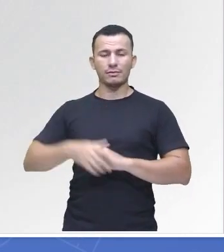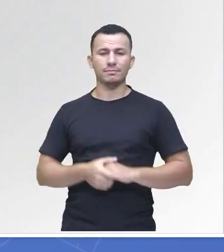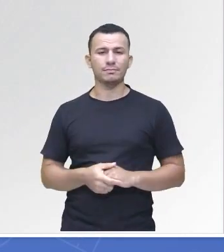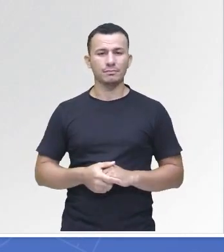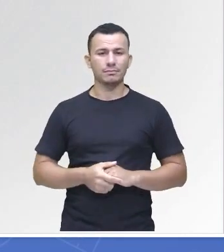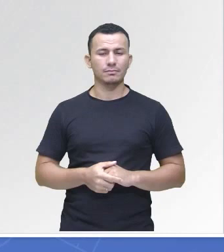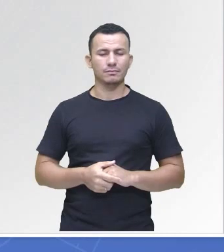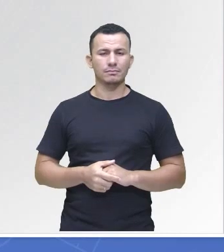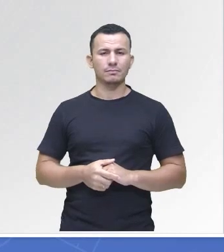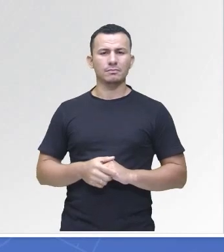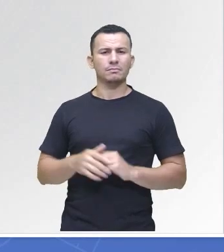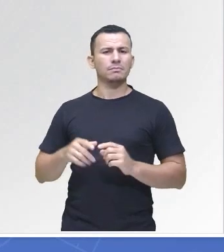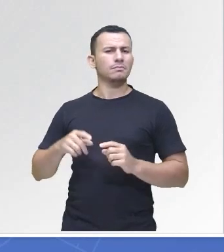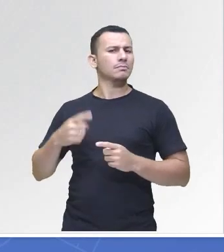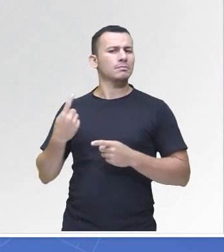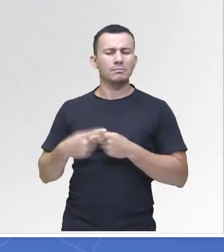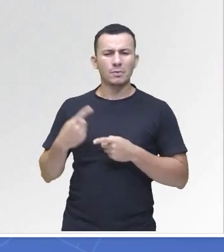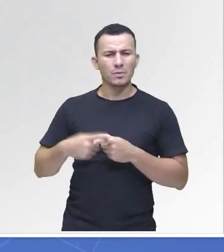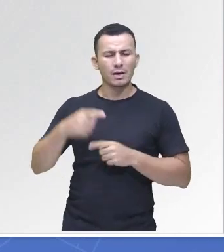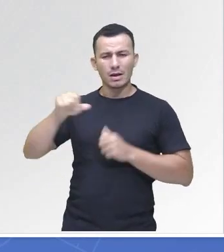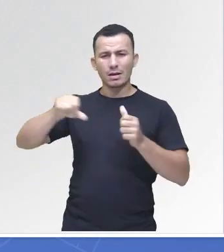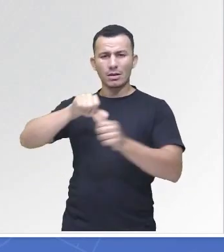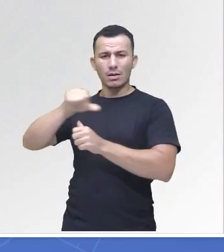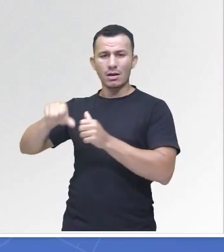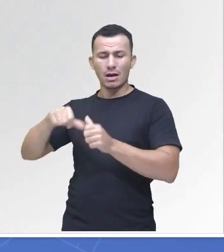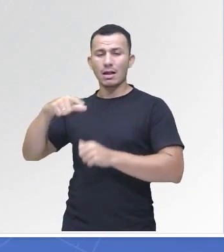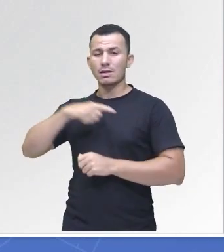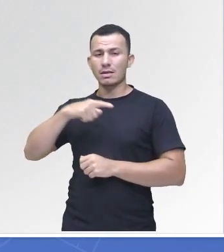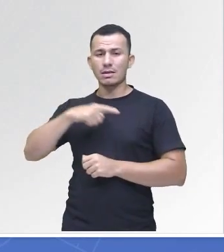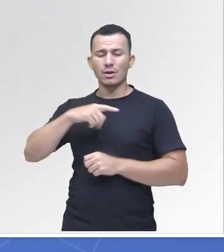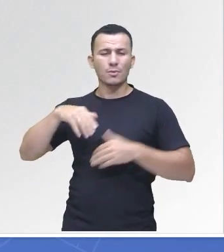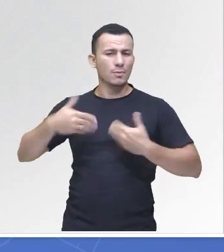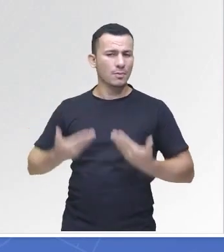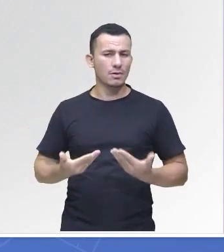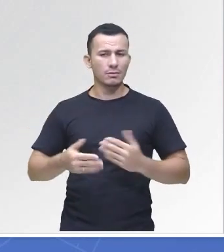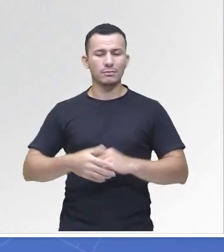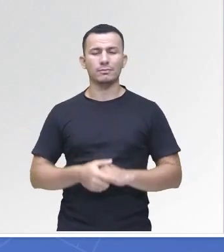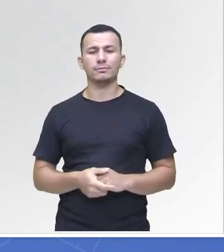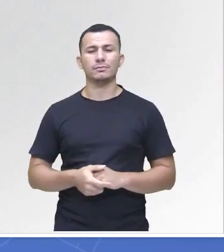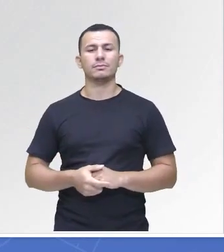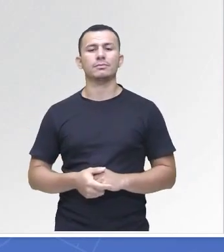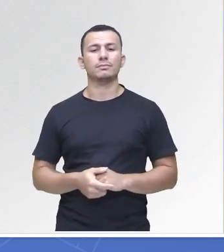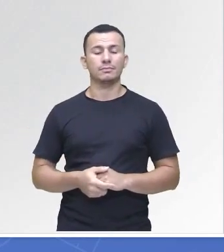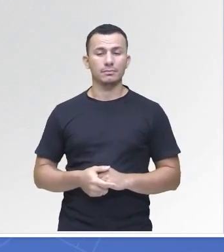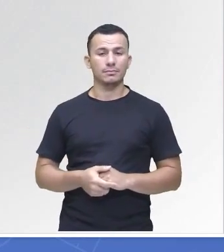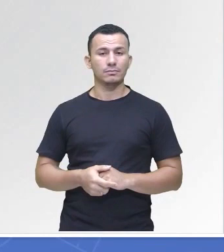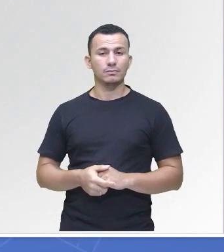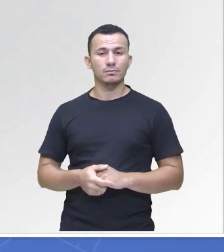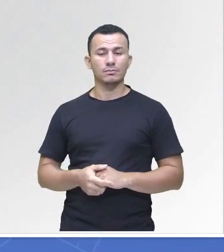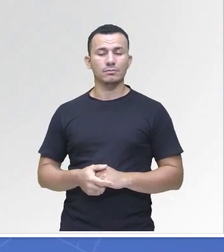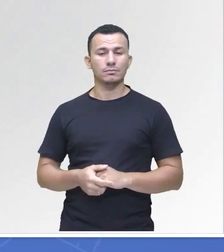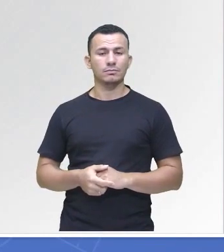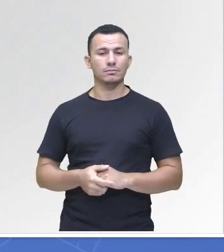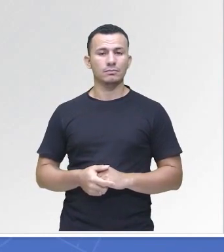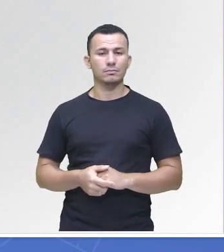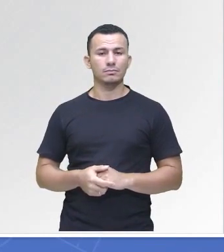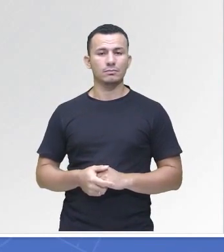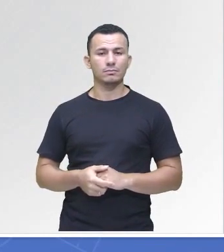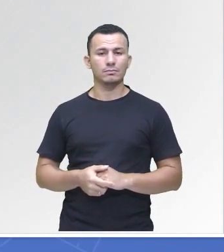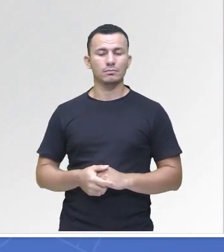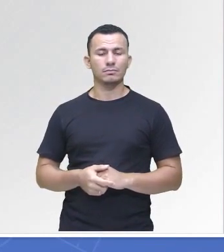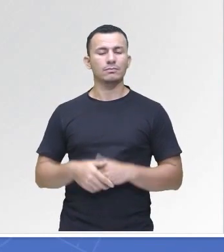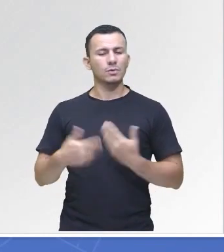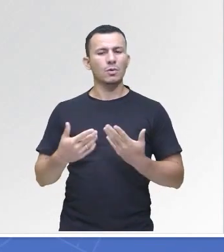os motivos dessa alteração, destaca-se, vamos lá? Vamos direto aí ao nosso gabarito, a